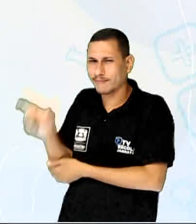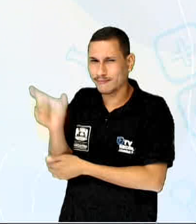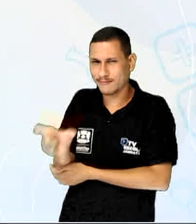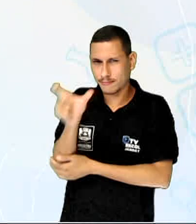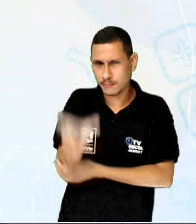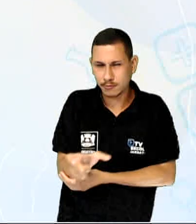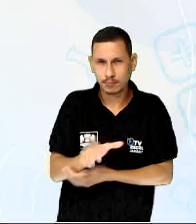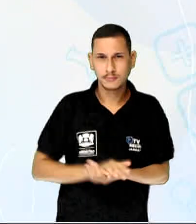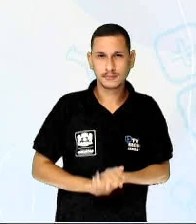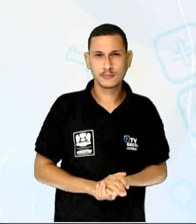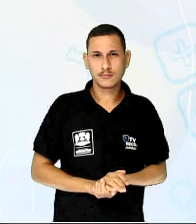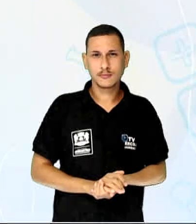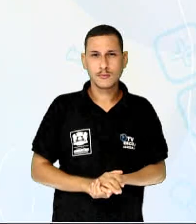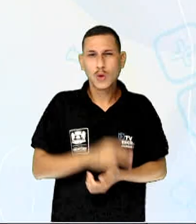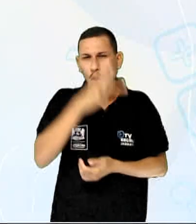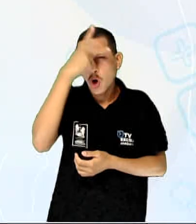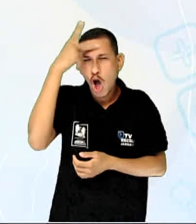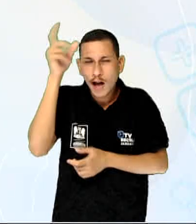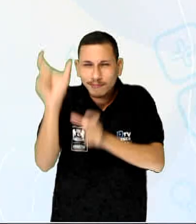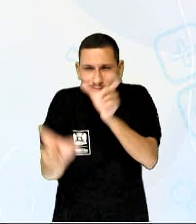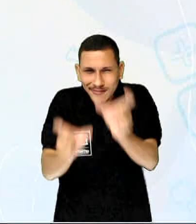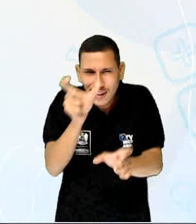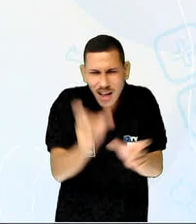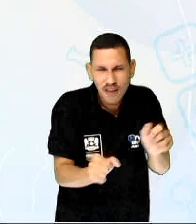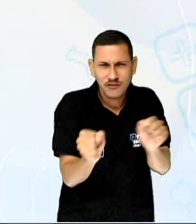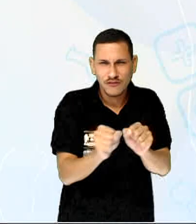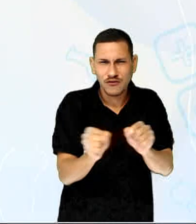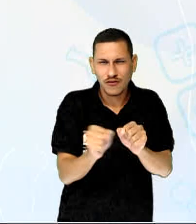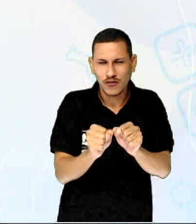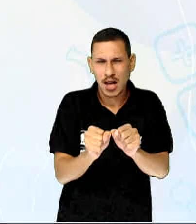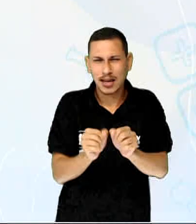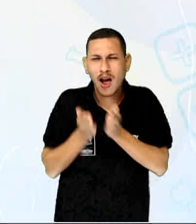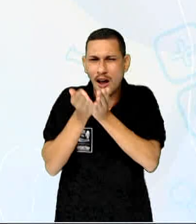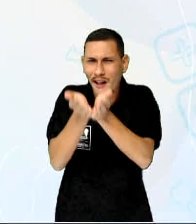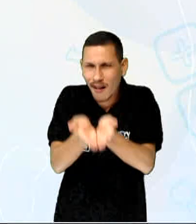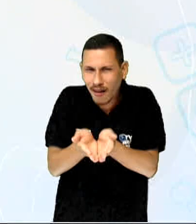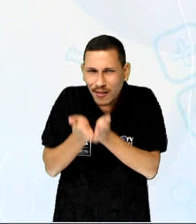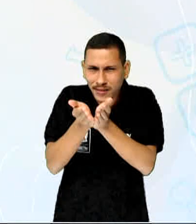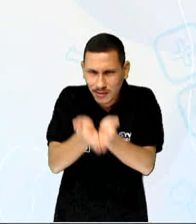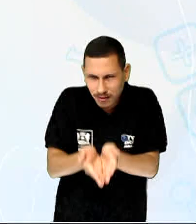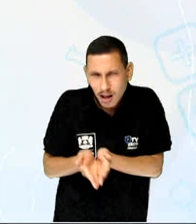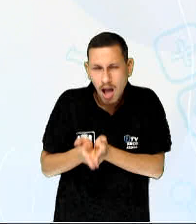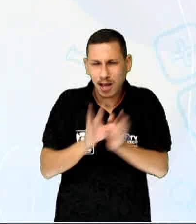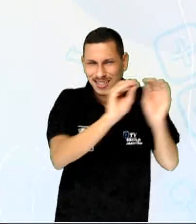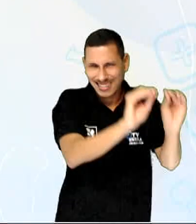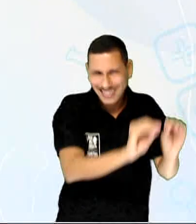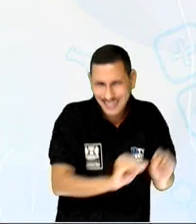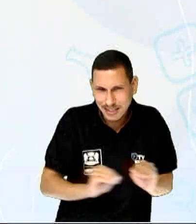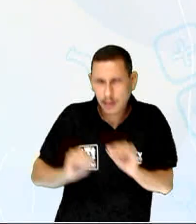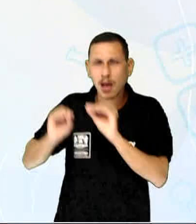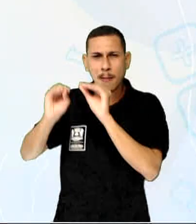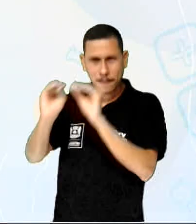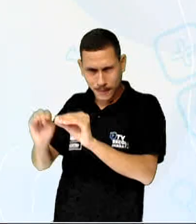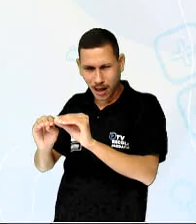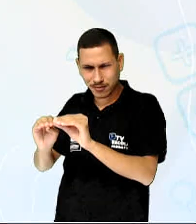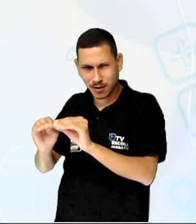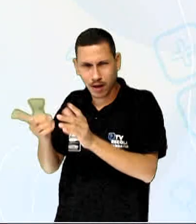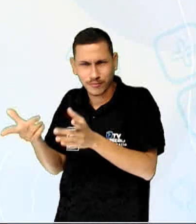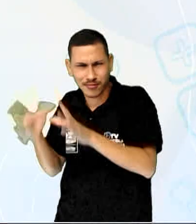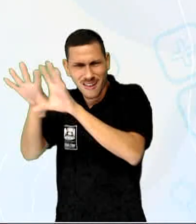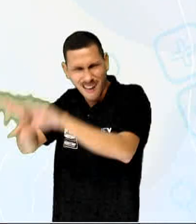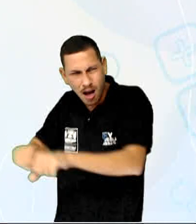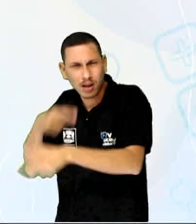Os primeiros homens construíram jangadas para se deslocar e transportar a caça e as colheitas através